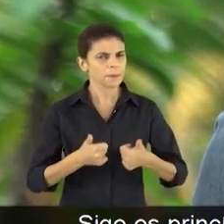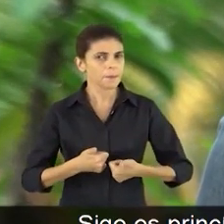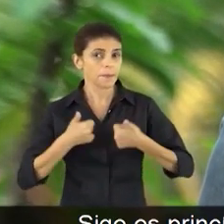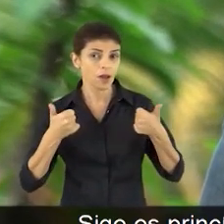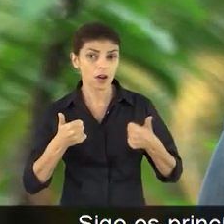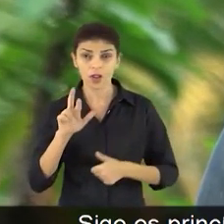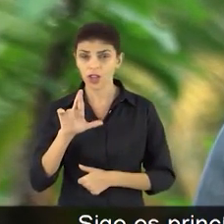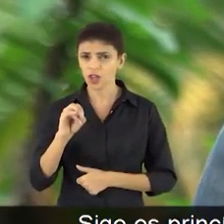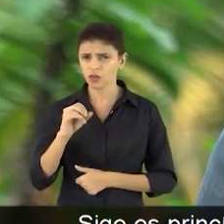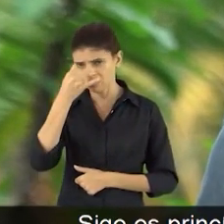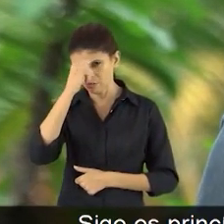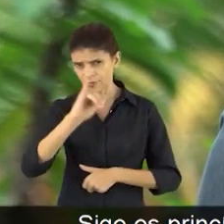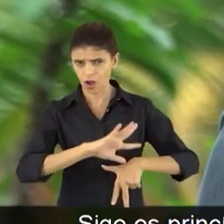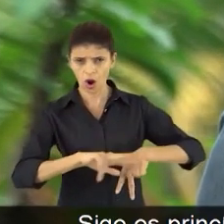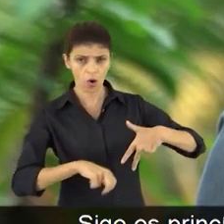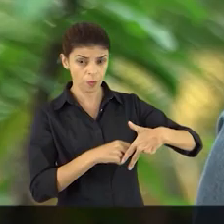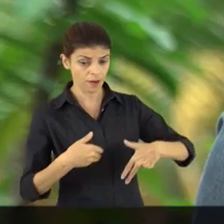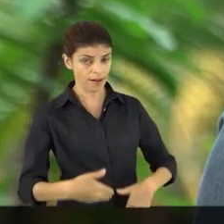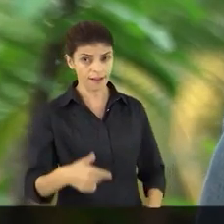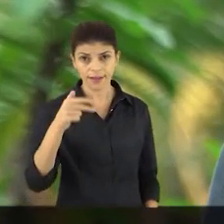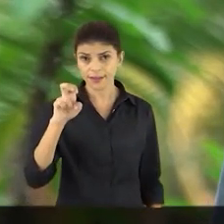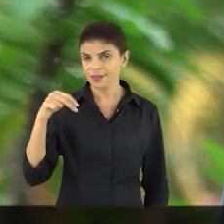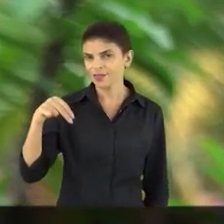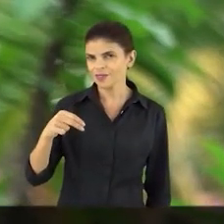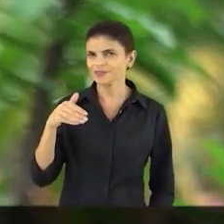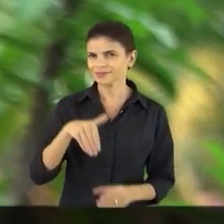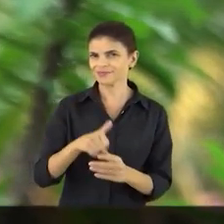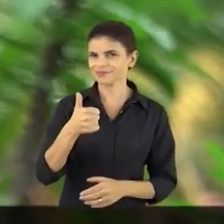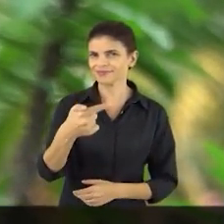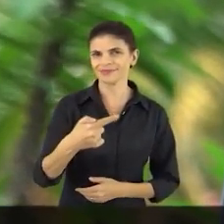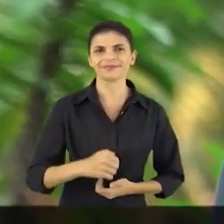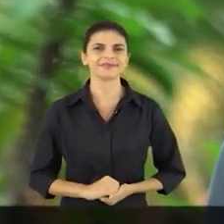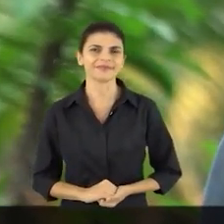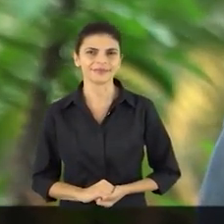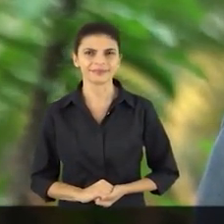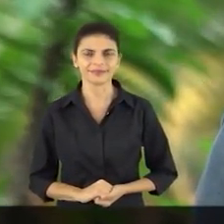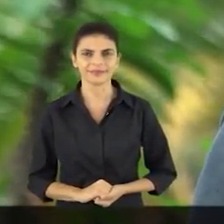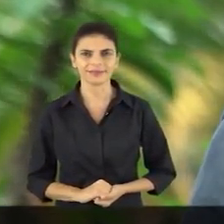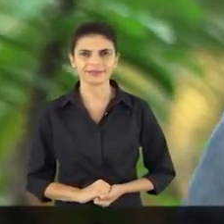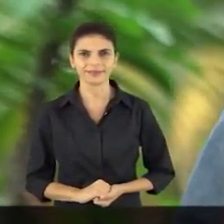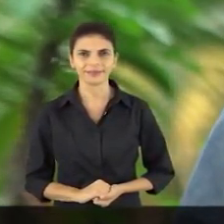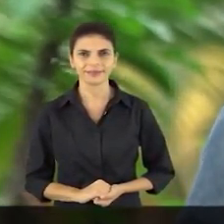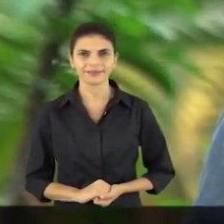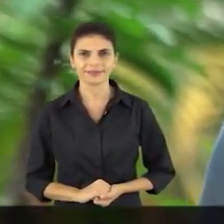da dedicação para fazer sempre o melhor. Por um Rio sem corrupção. No dia 15, vote 17.